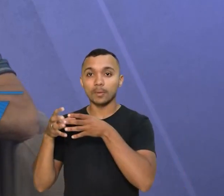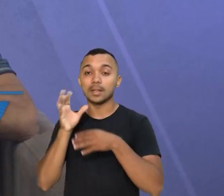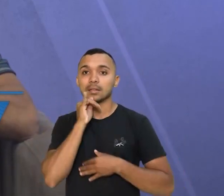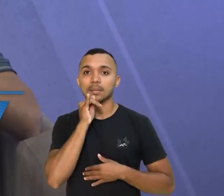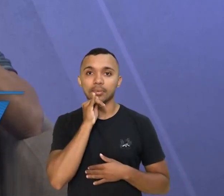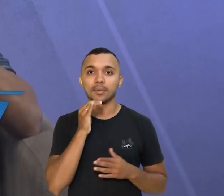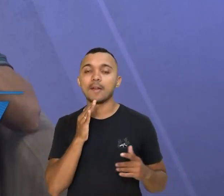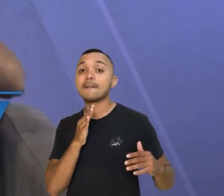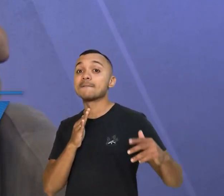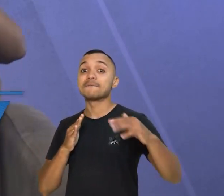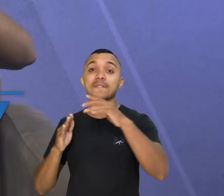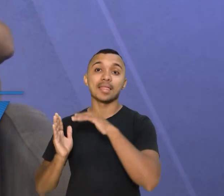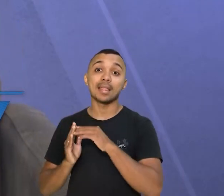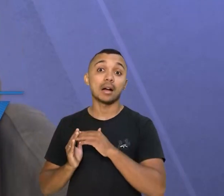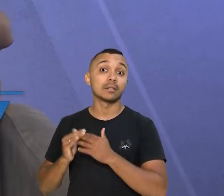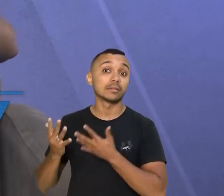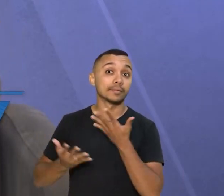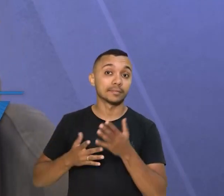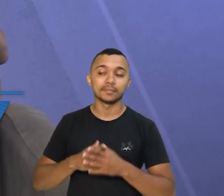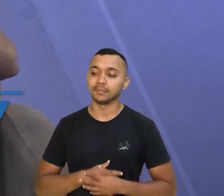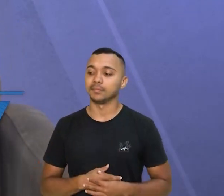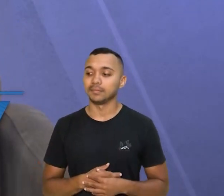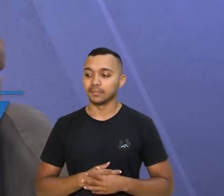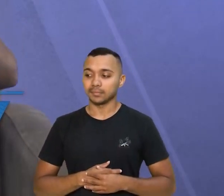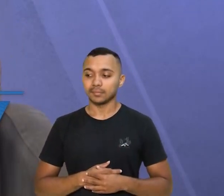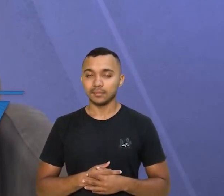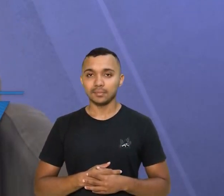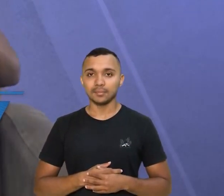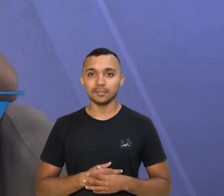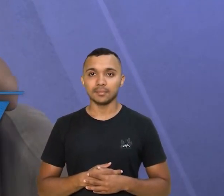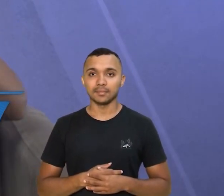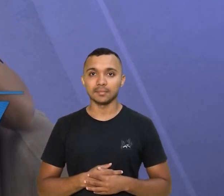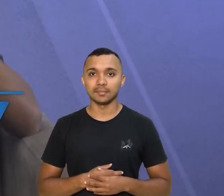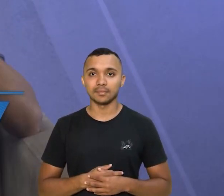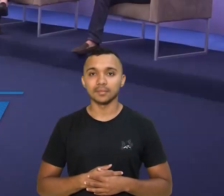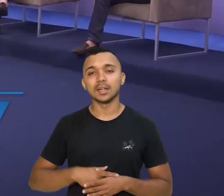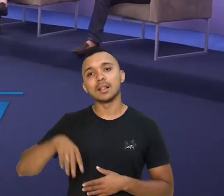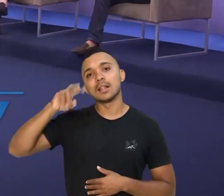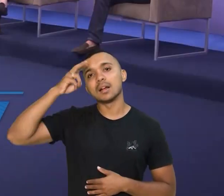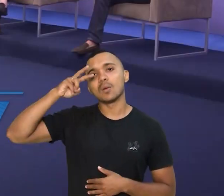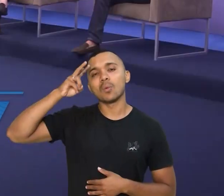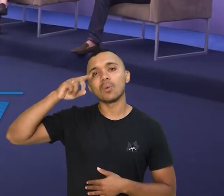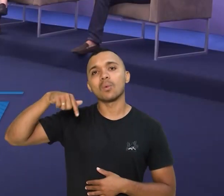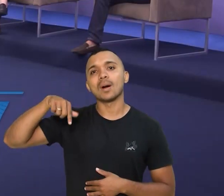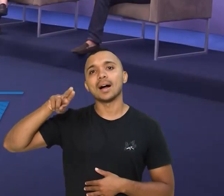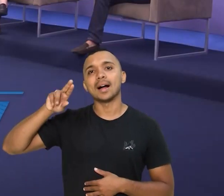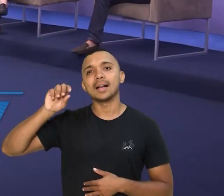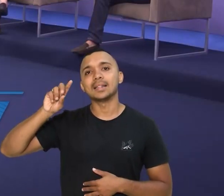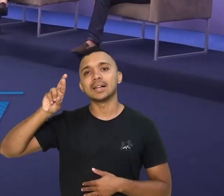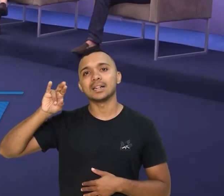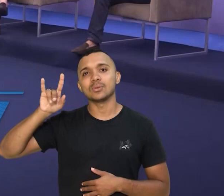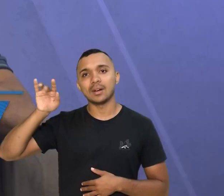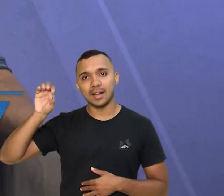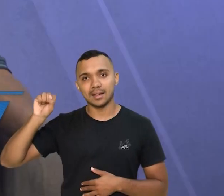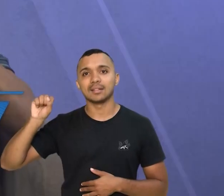mata-mata, aliás, não era mata-mata. Na verdade, não era nem mata-mata, era quadrangular já. Quadrangular. Né? Acabou